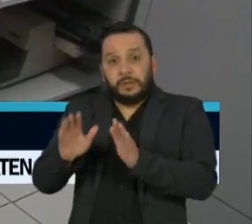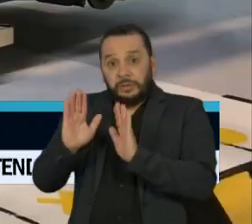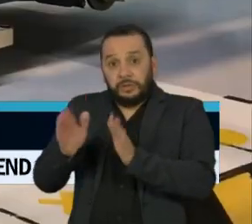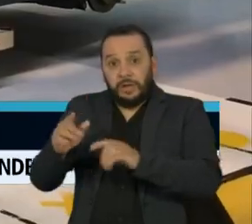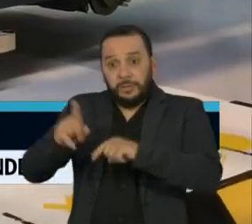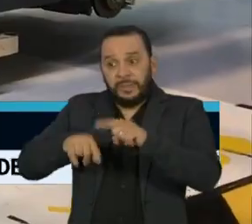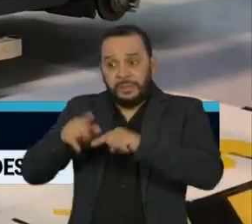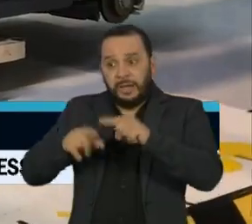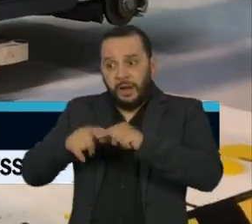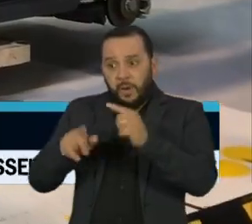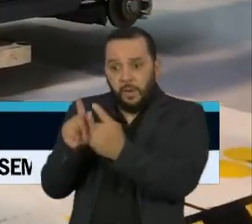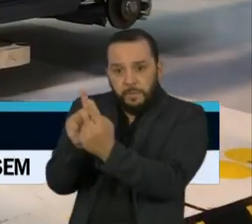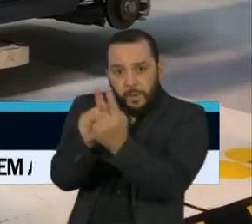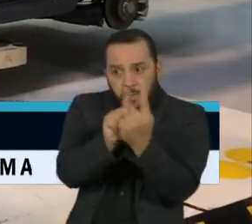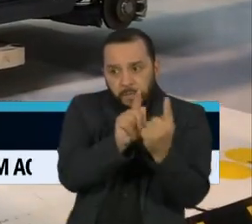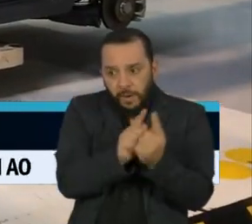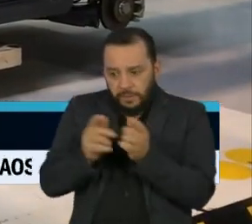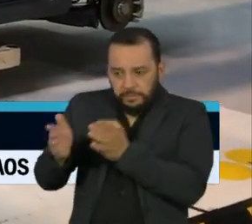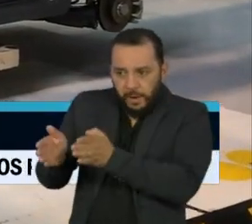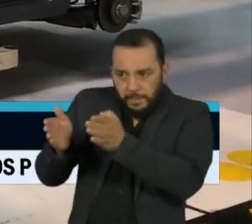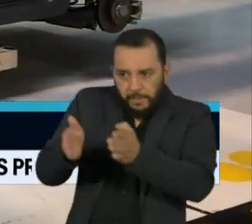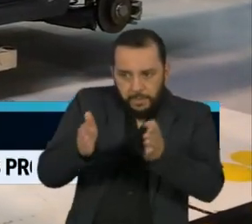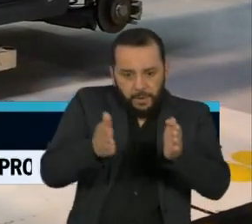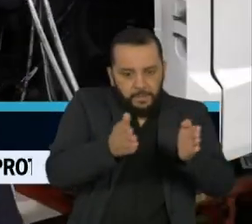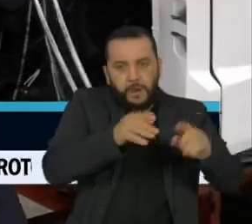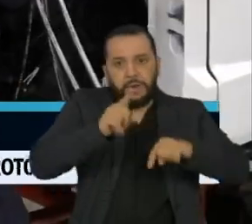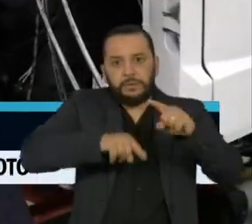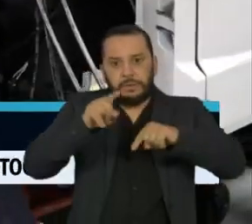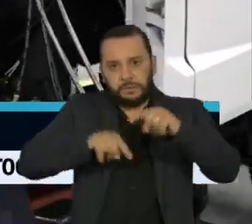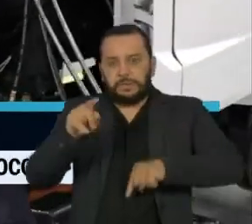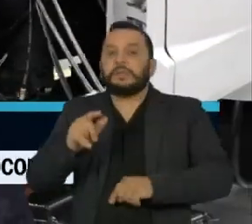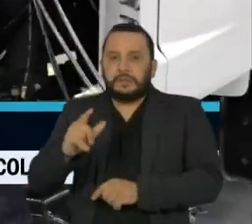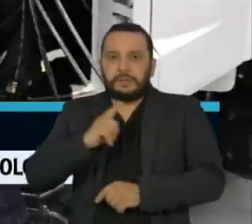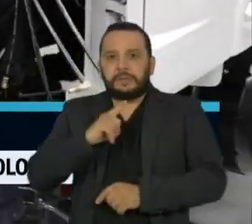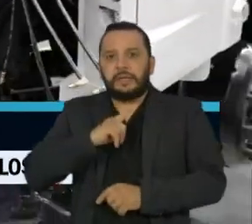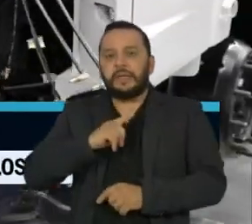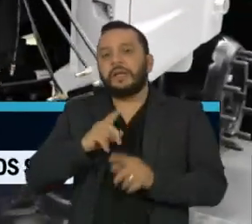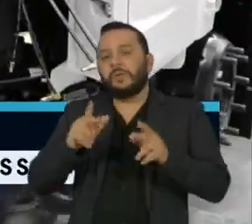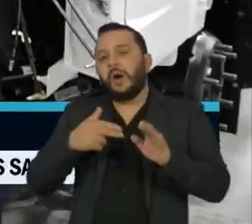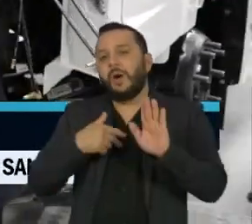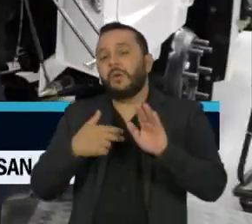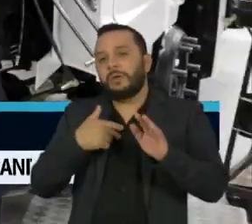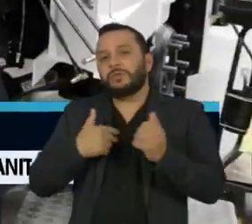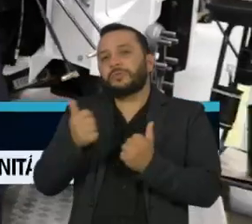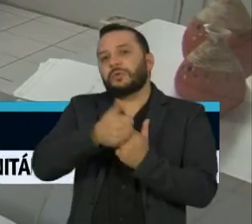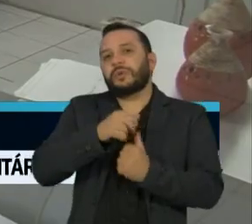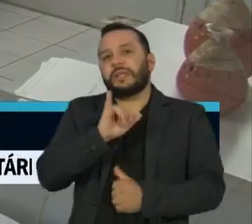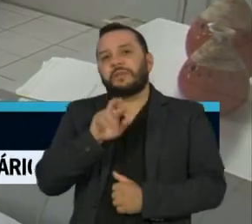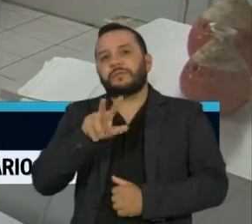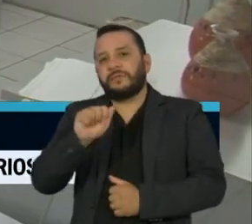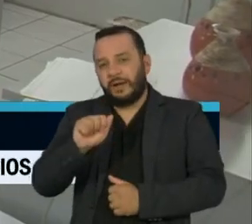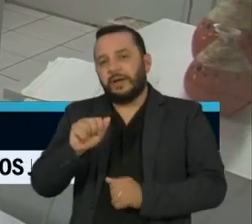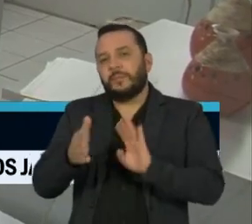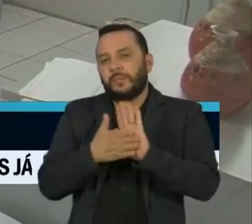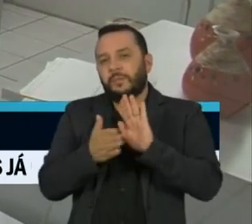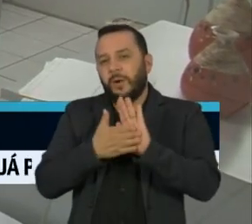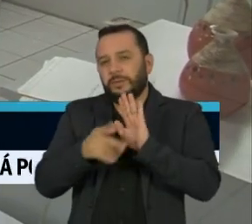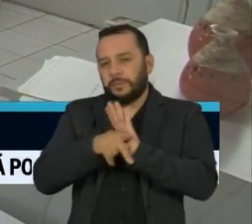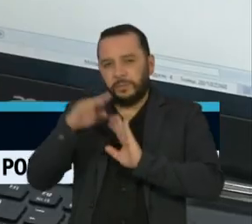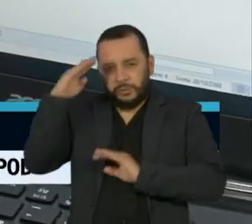do serviço uma adaptação da proposta de imposto sobre valor adicionado o iva uma promessa de campanha do presidente